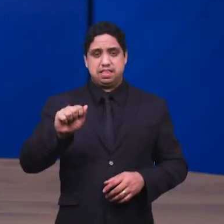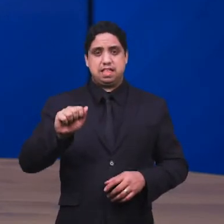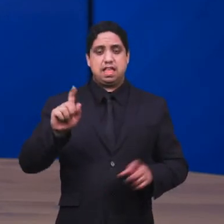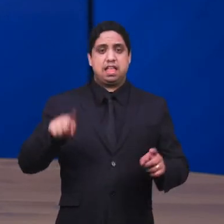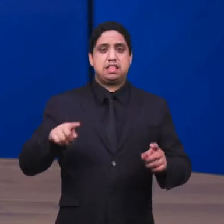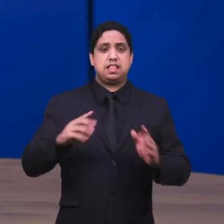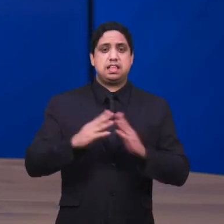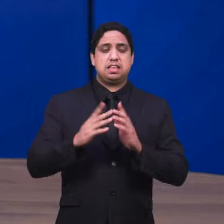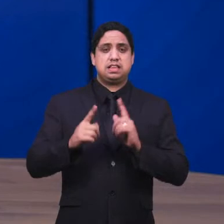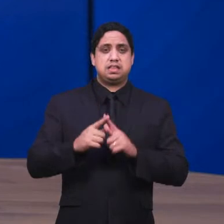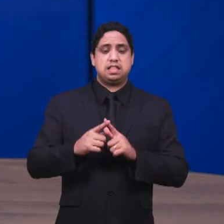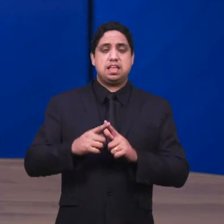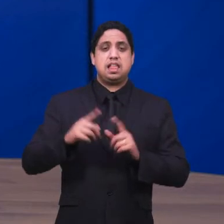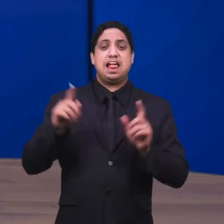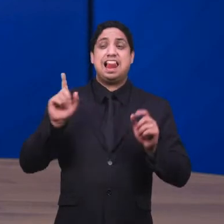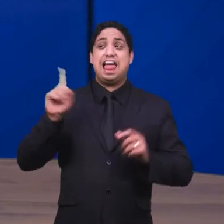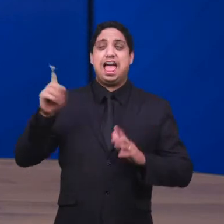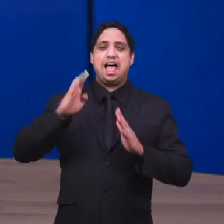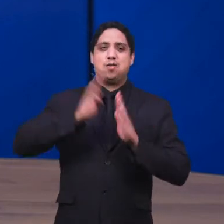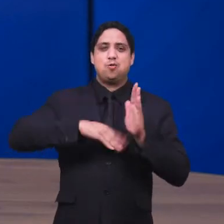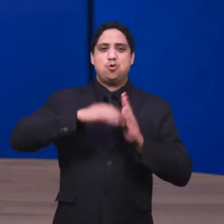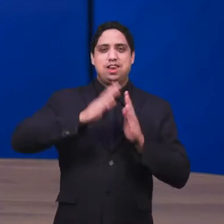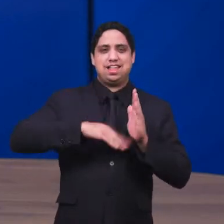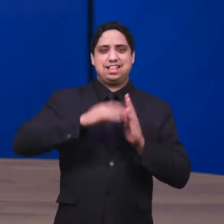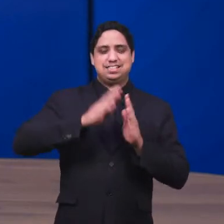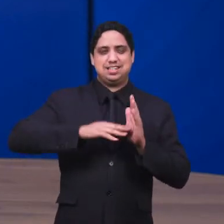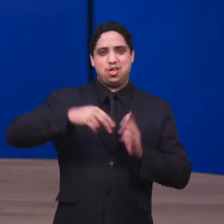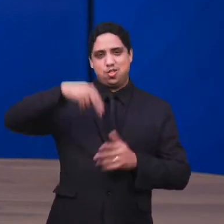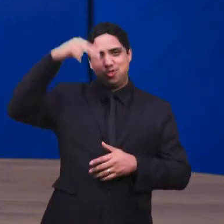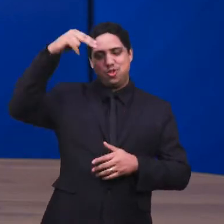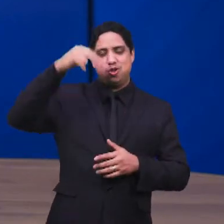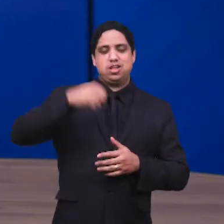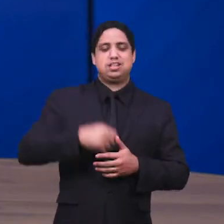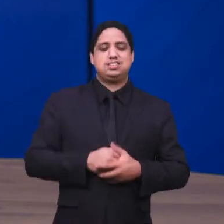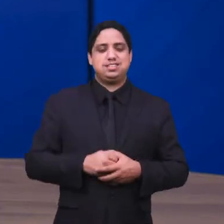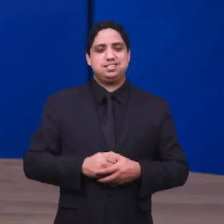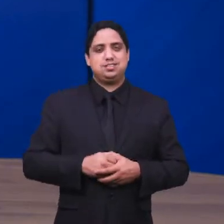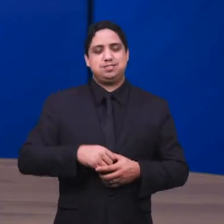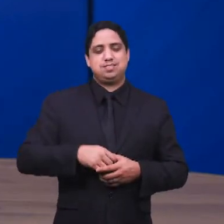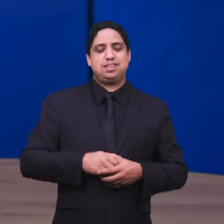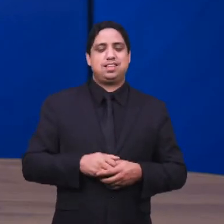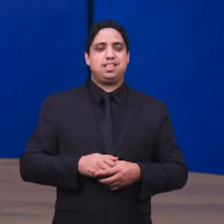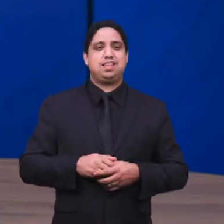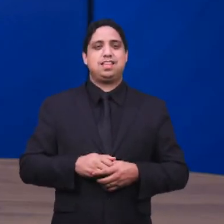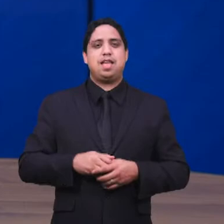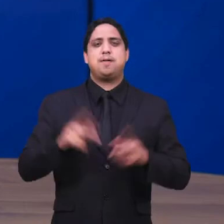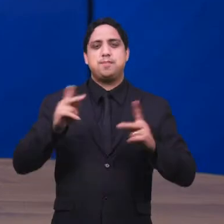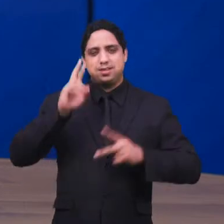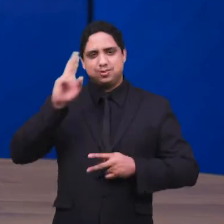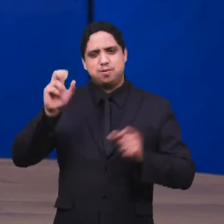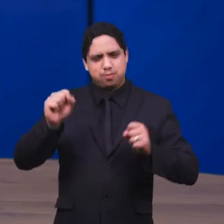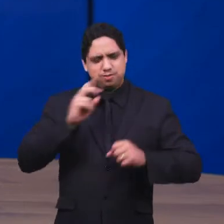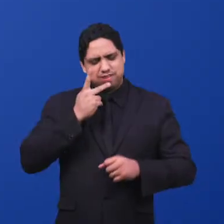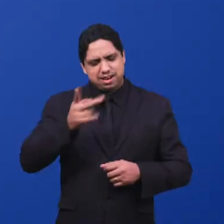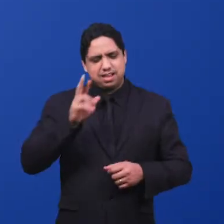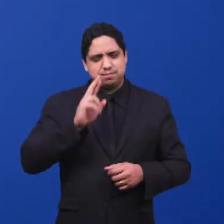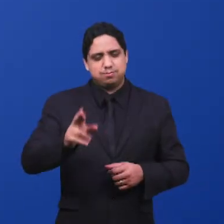é da nossa igreja em Colatina, no norte do Espírito Santo. Irmã Carmelita, a paz do Senhor, irmã. Pode falar agora a sua